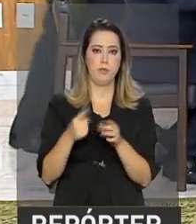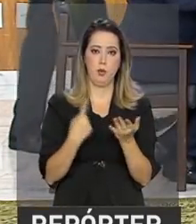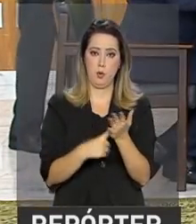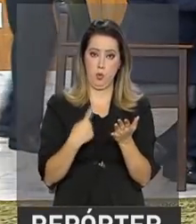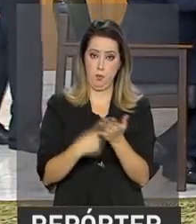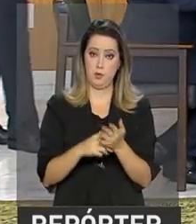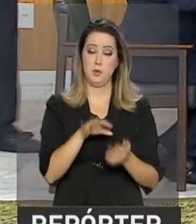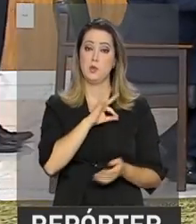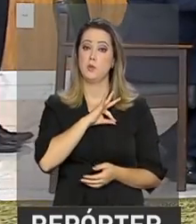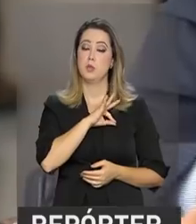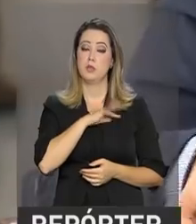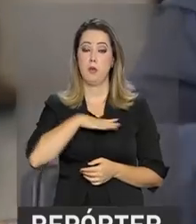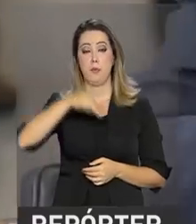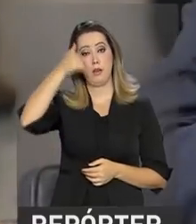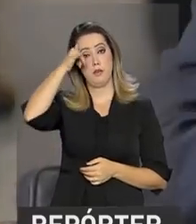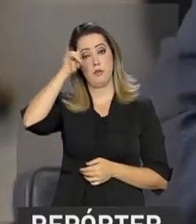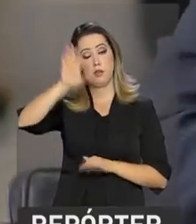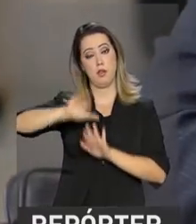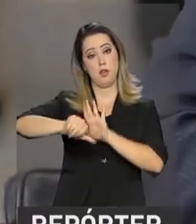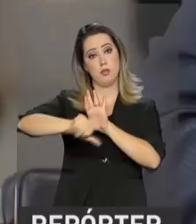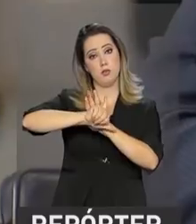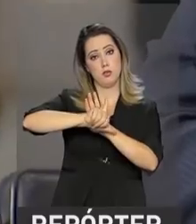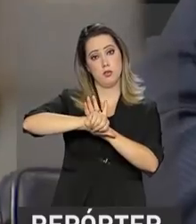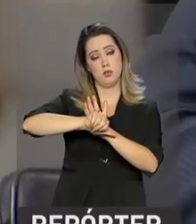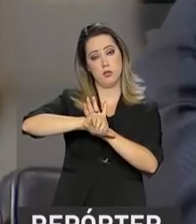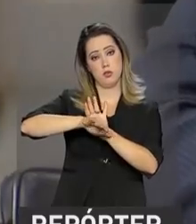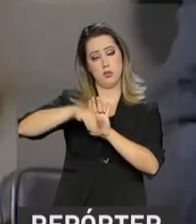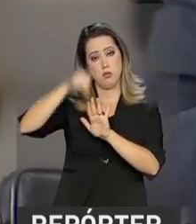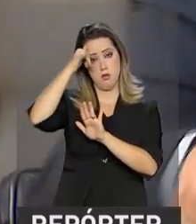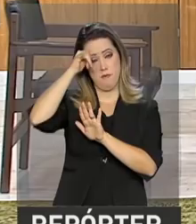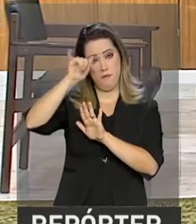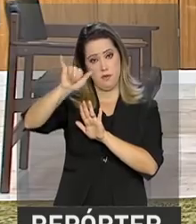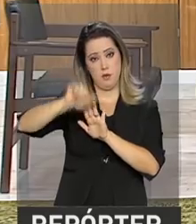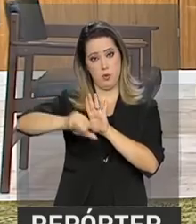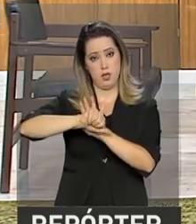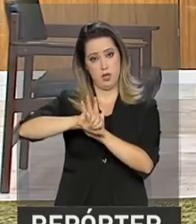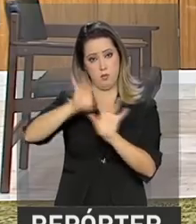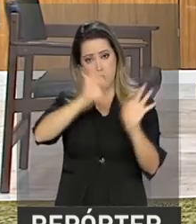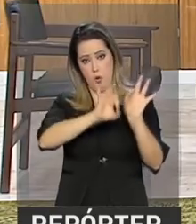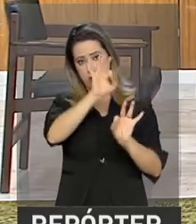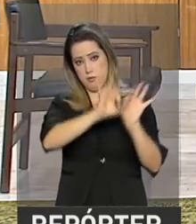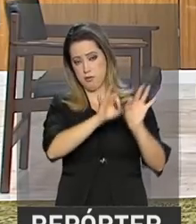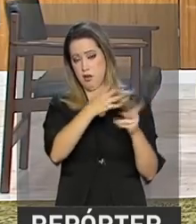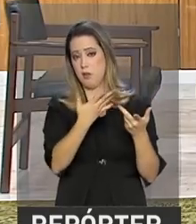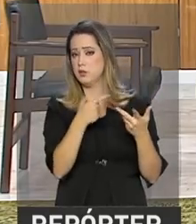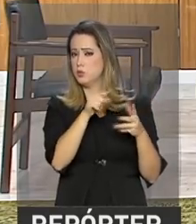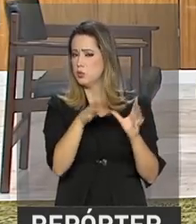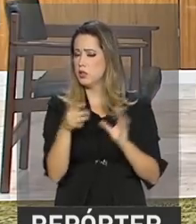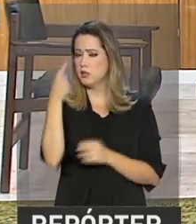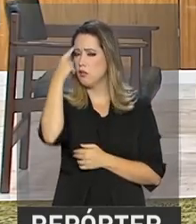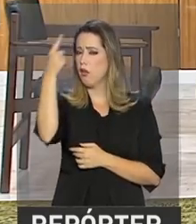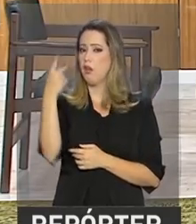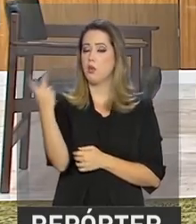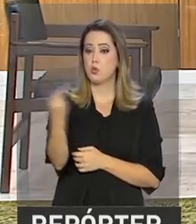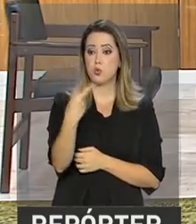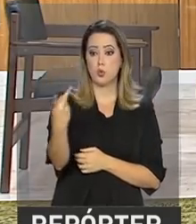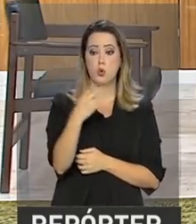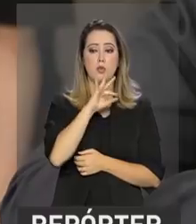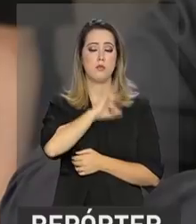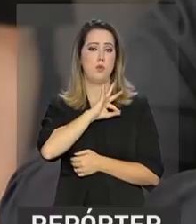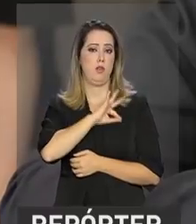para prevenção de crimes de e combate ao crime organizado a idéia a partir da cooperação entre as polícias dos dois países